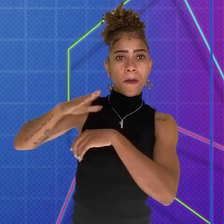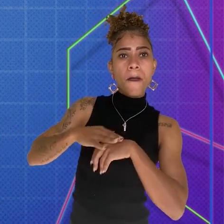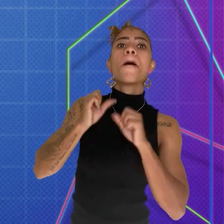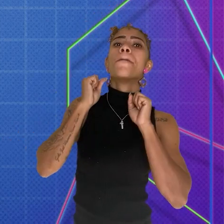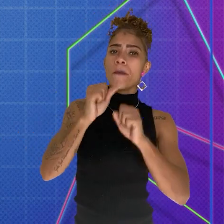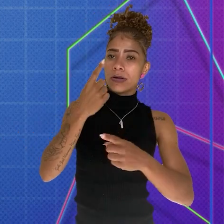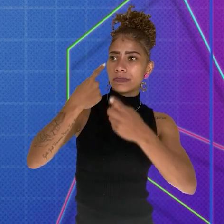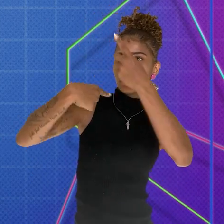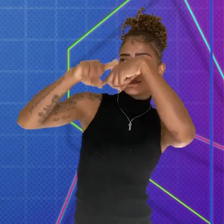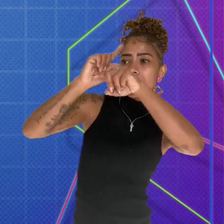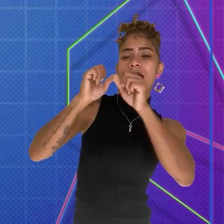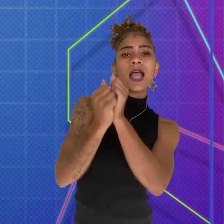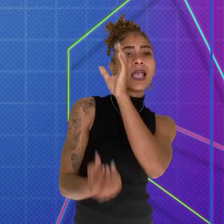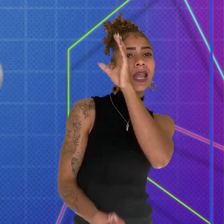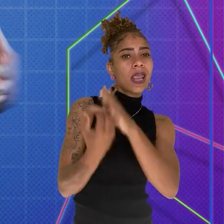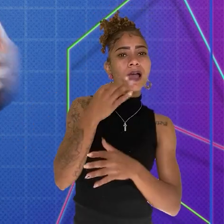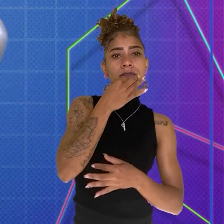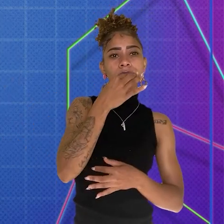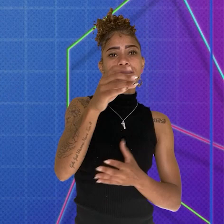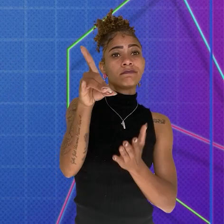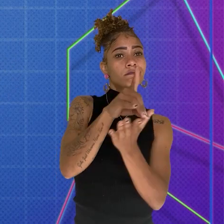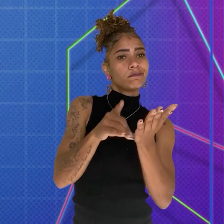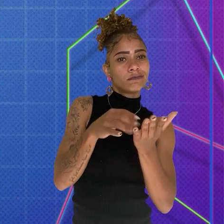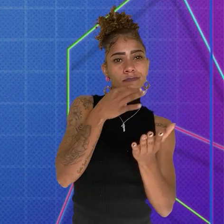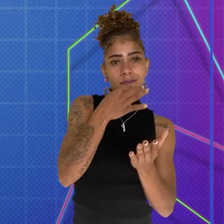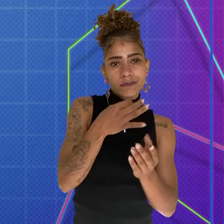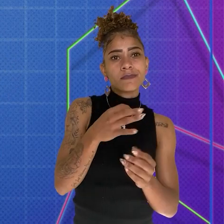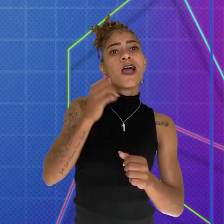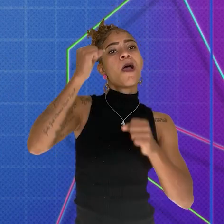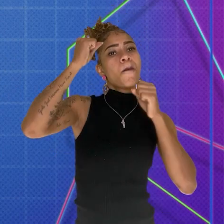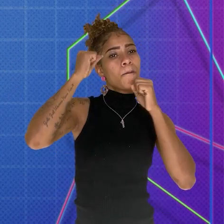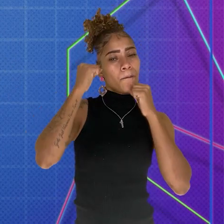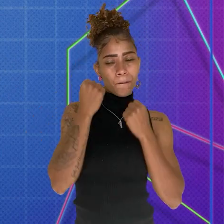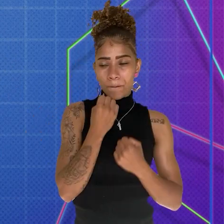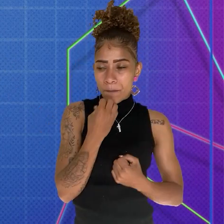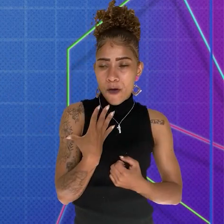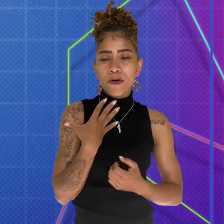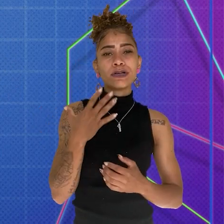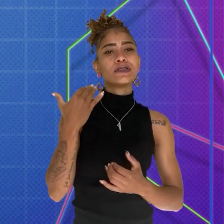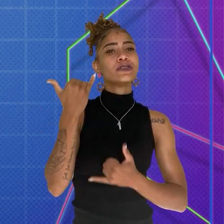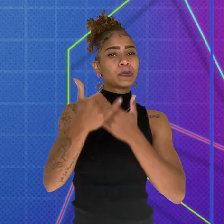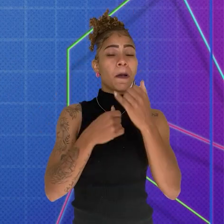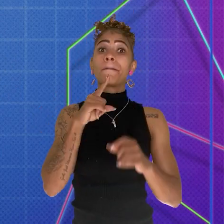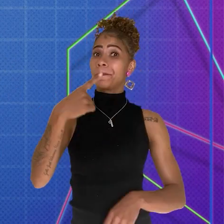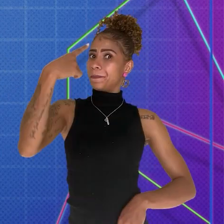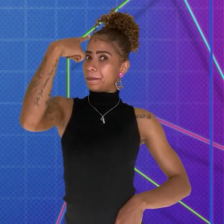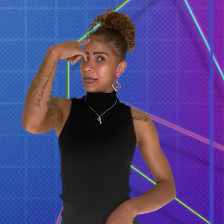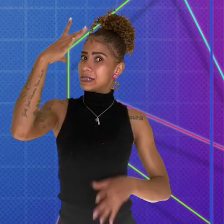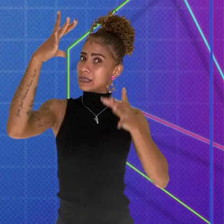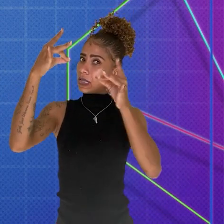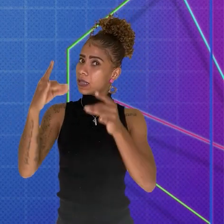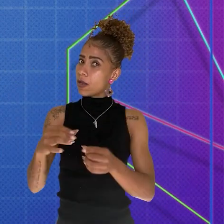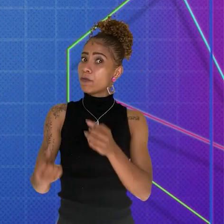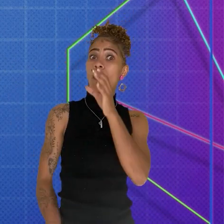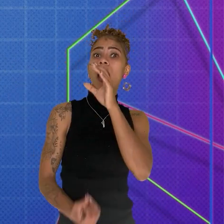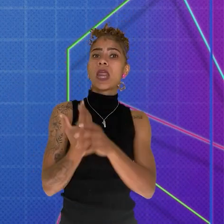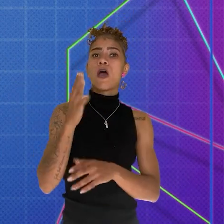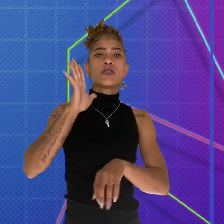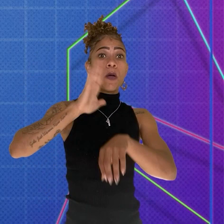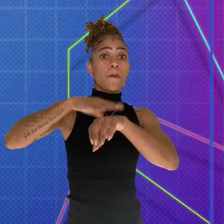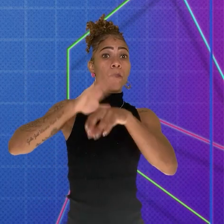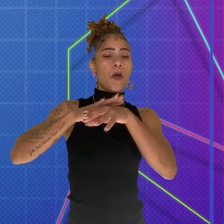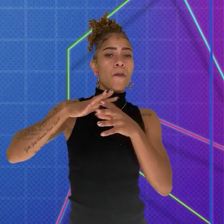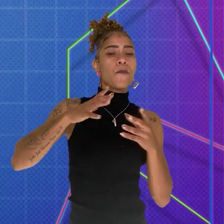desenvolvedores podem seguir para criar um design sonoro eficaz para objetos em jogos. Pensa nesses detalhes quando for criar seu